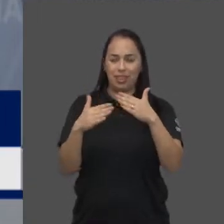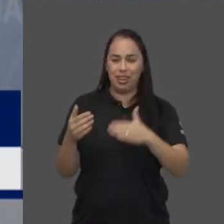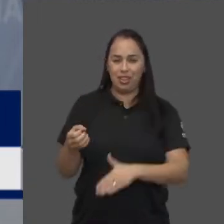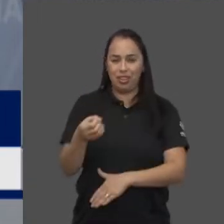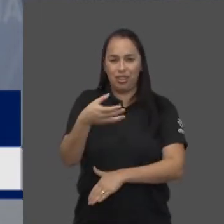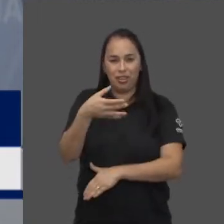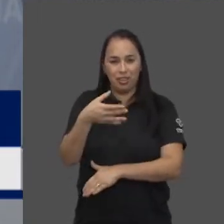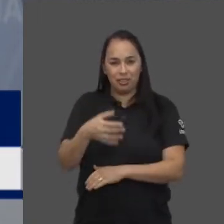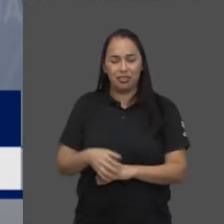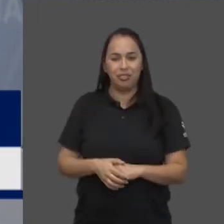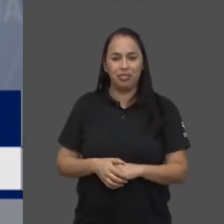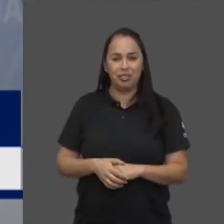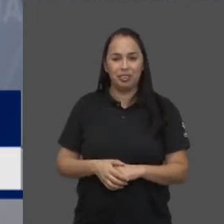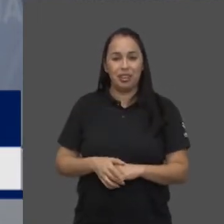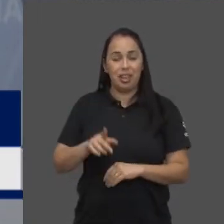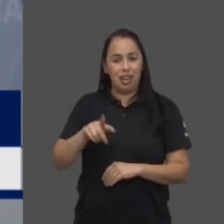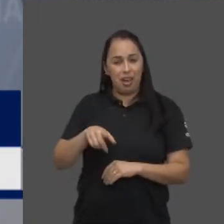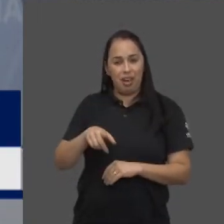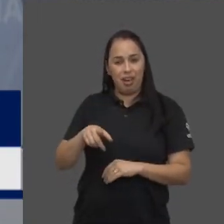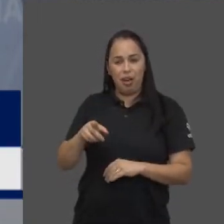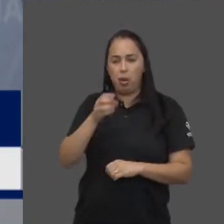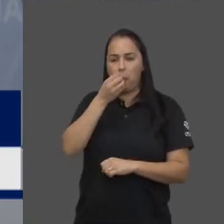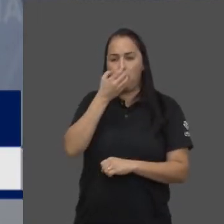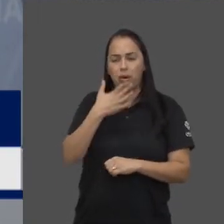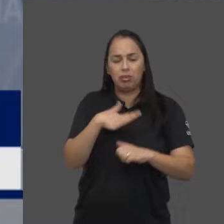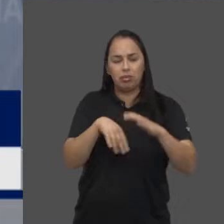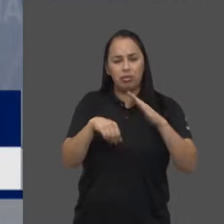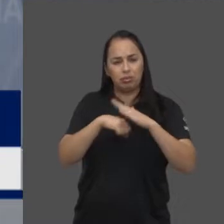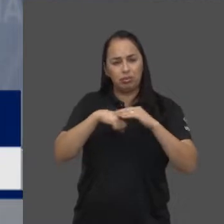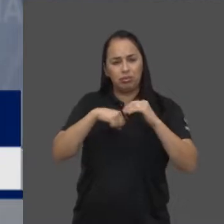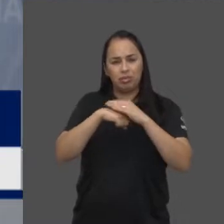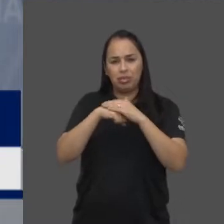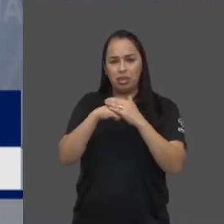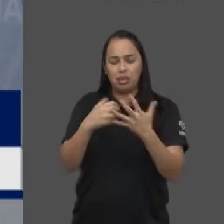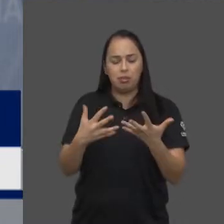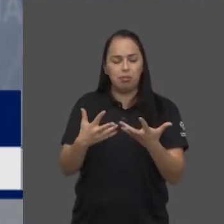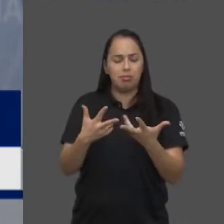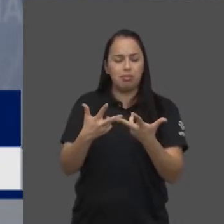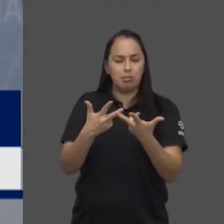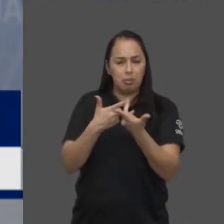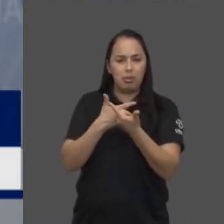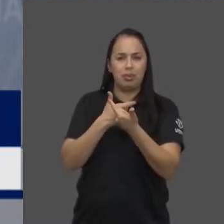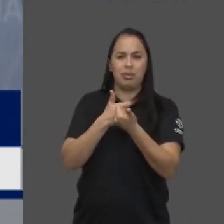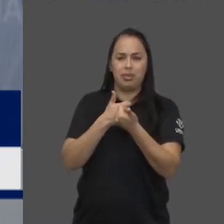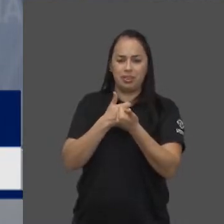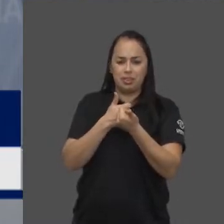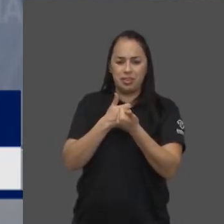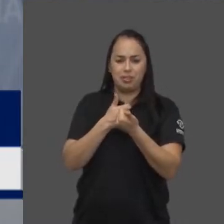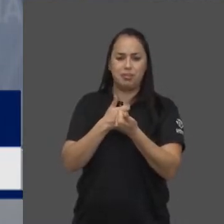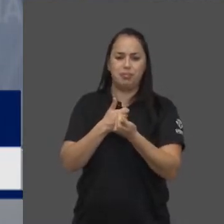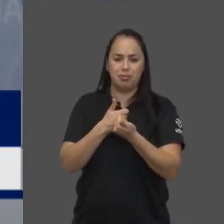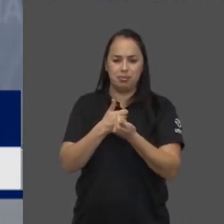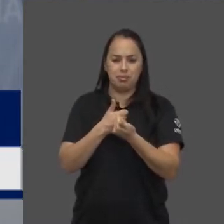o que belíssima se mostra desenvolvida se mostra Smart